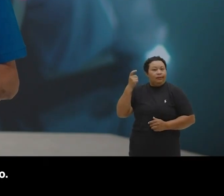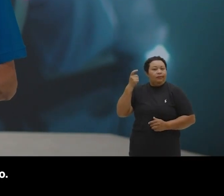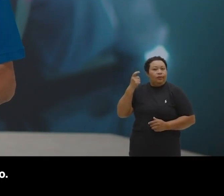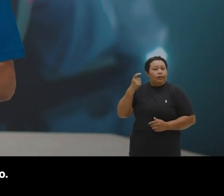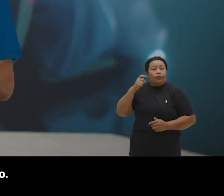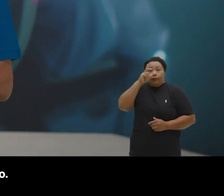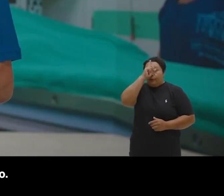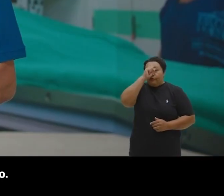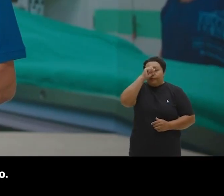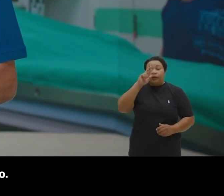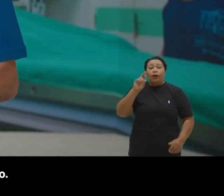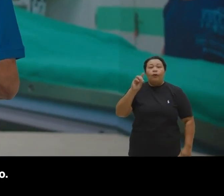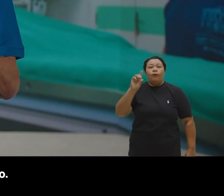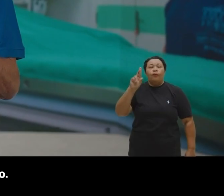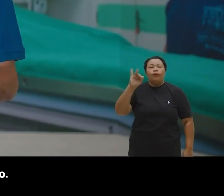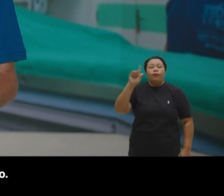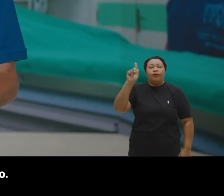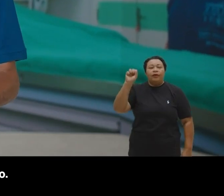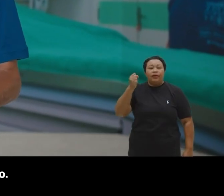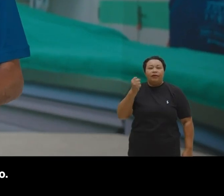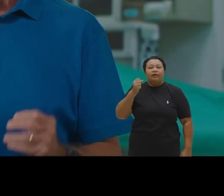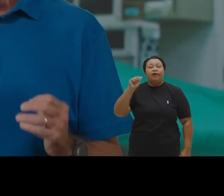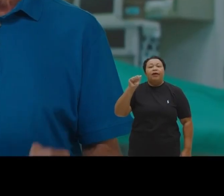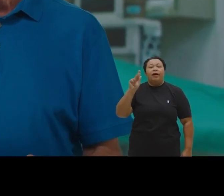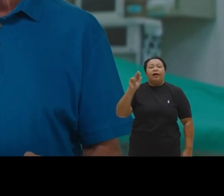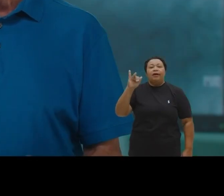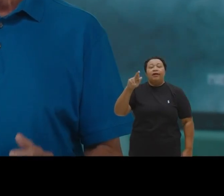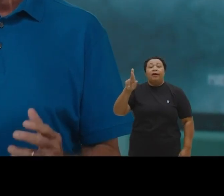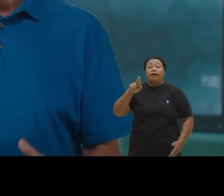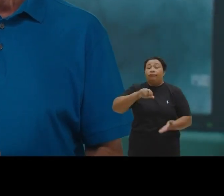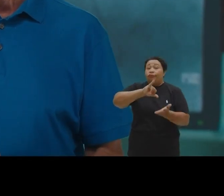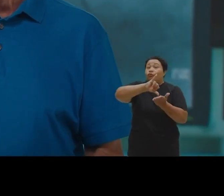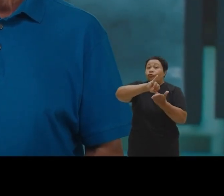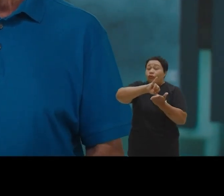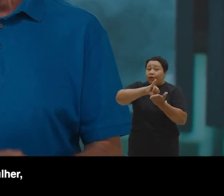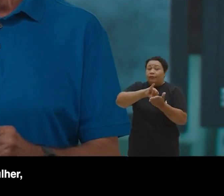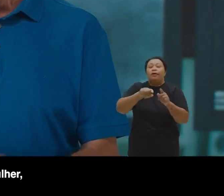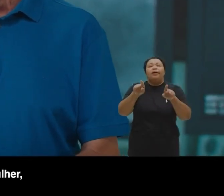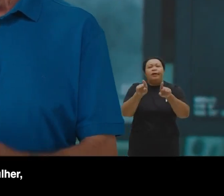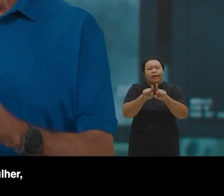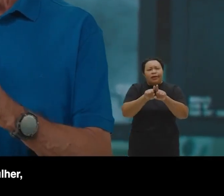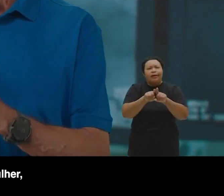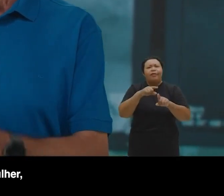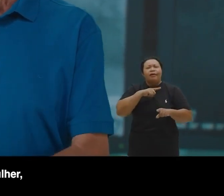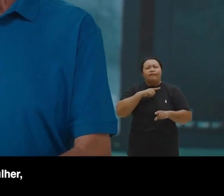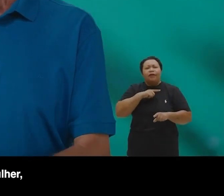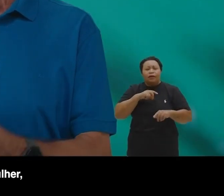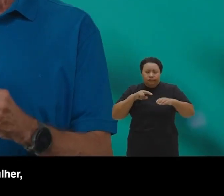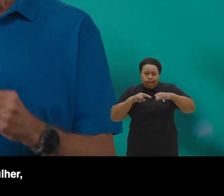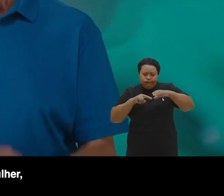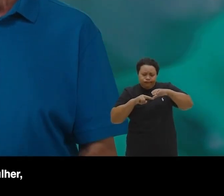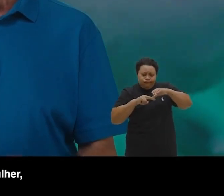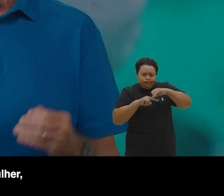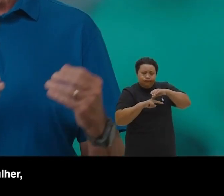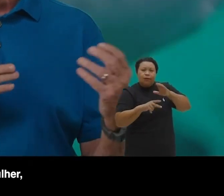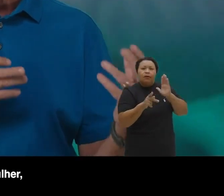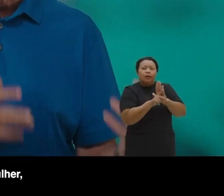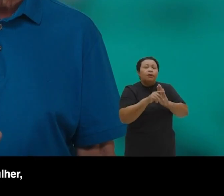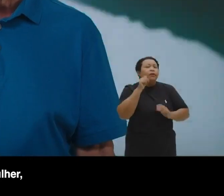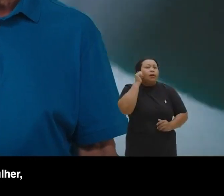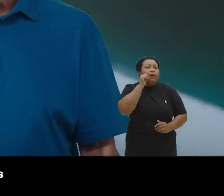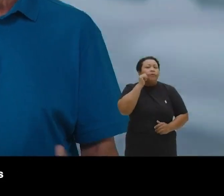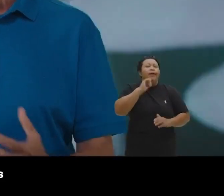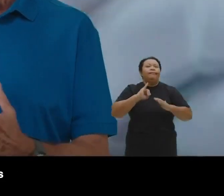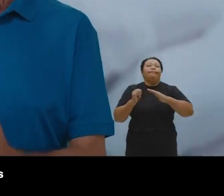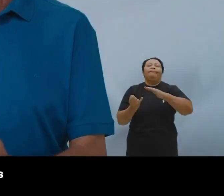Hospital Rodrigues de Aguiar, no centro. E também vamos implantar um centro de diagnóstico de imagem da